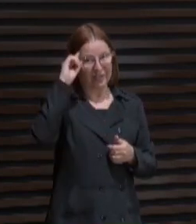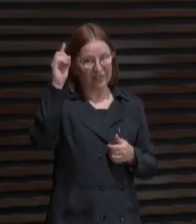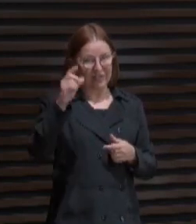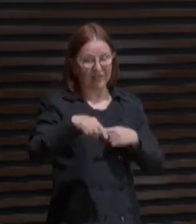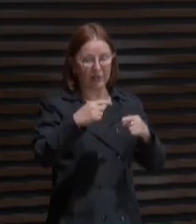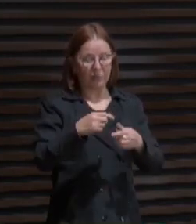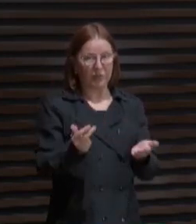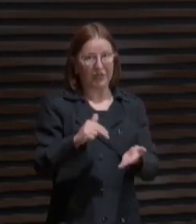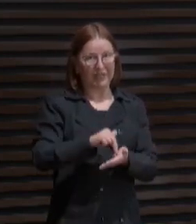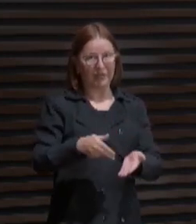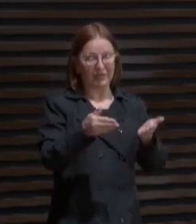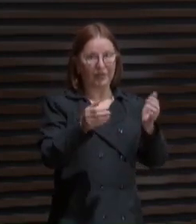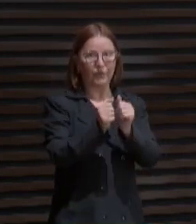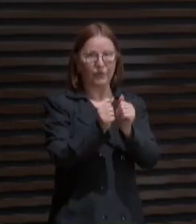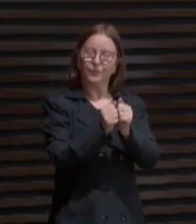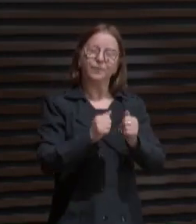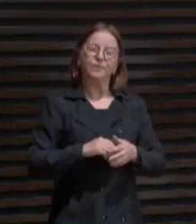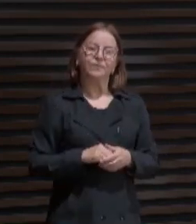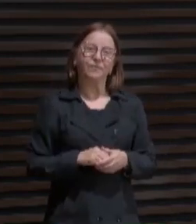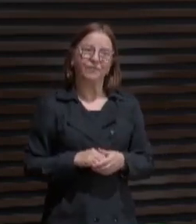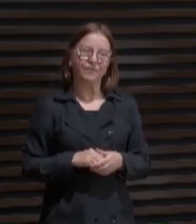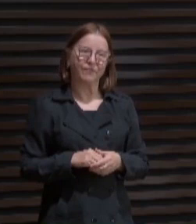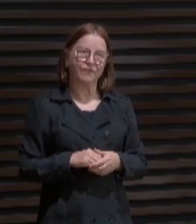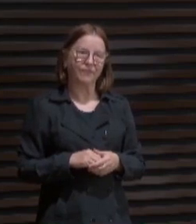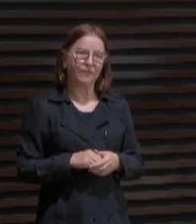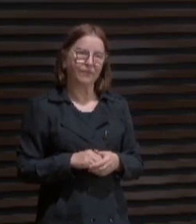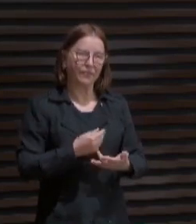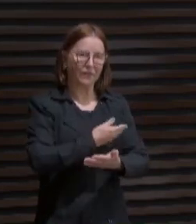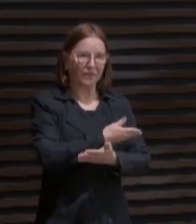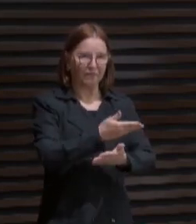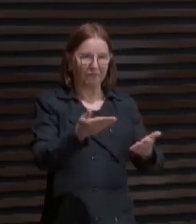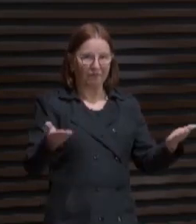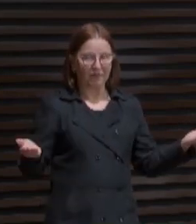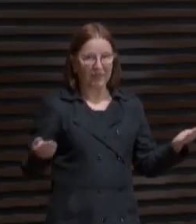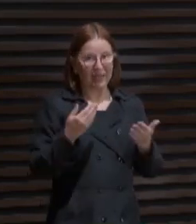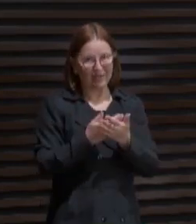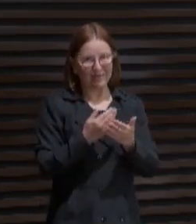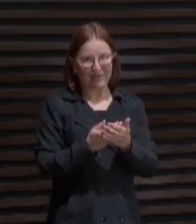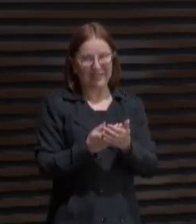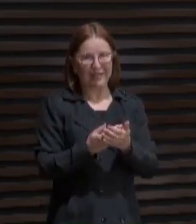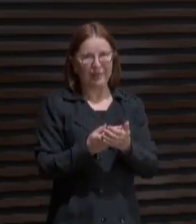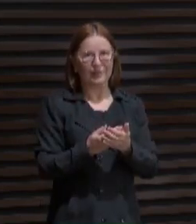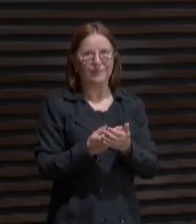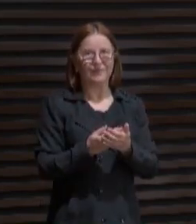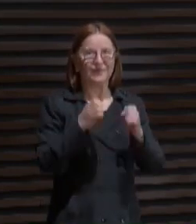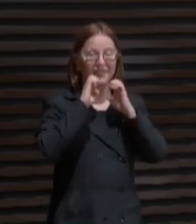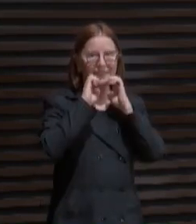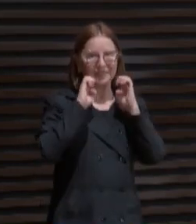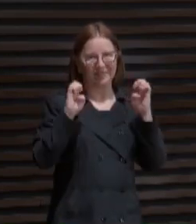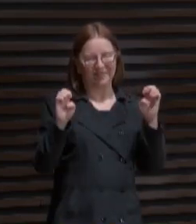céus. Meus irmãos, estudando os evangelhos,